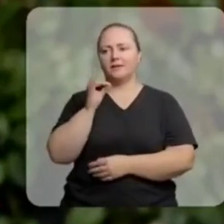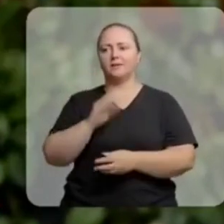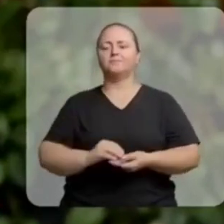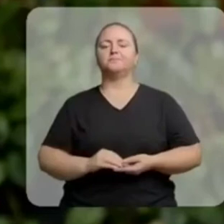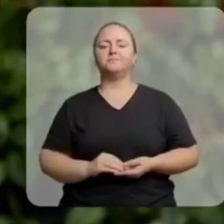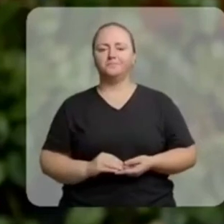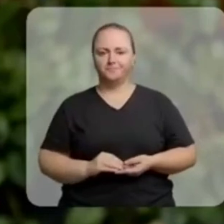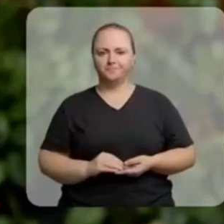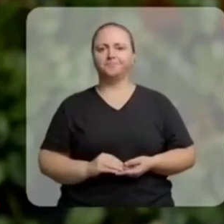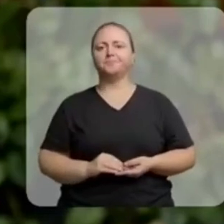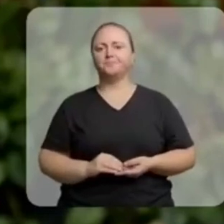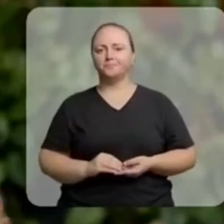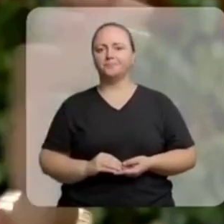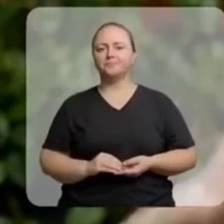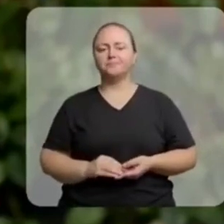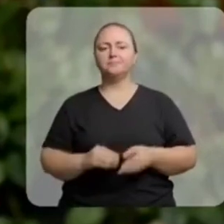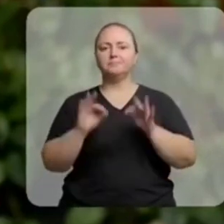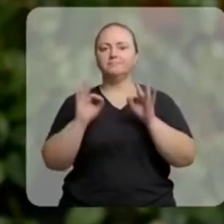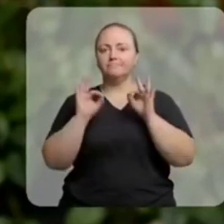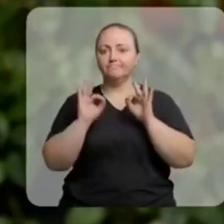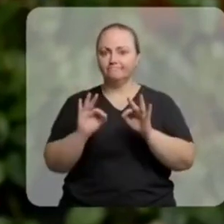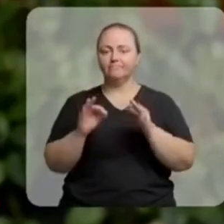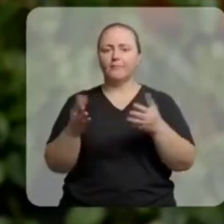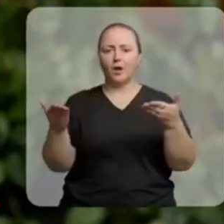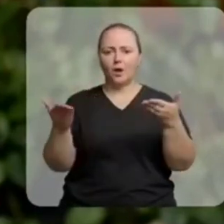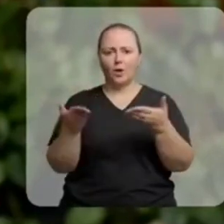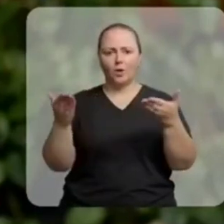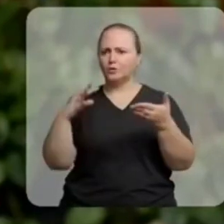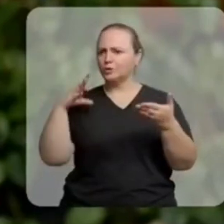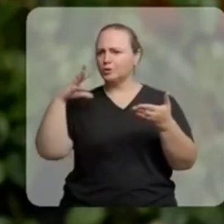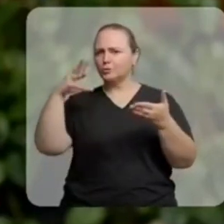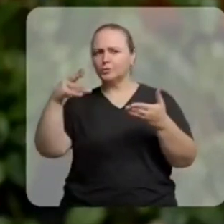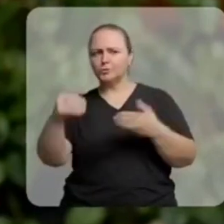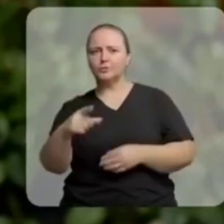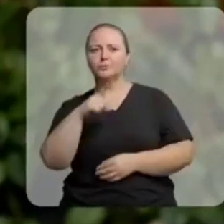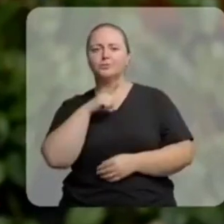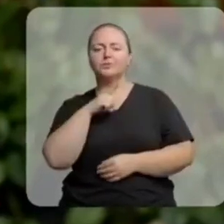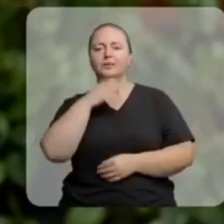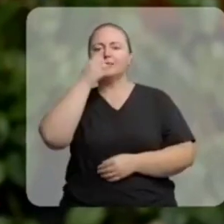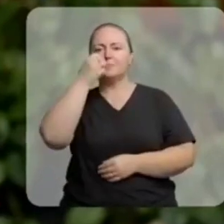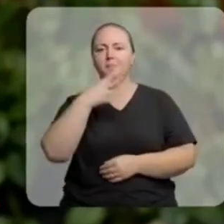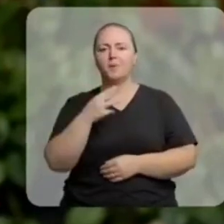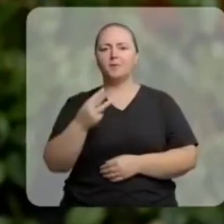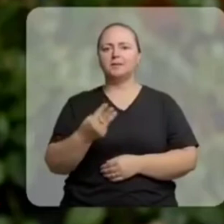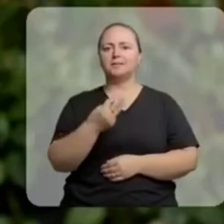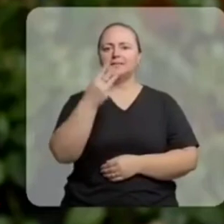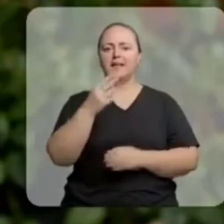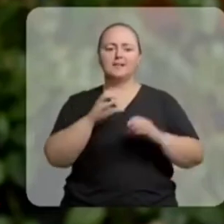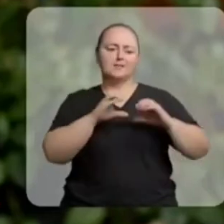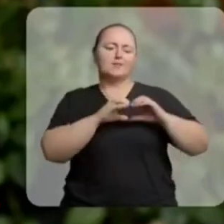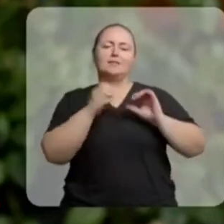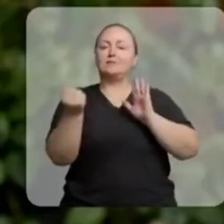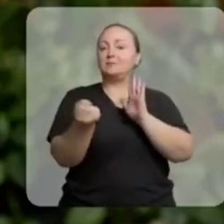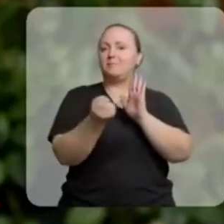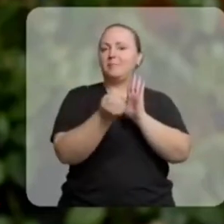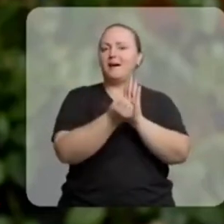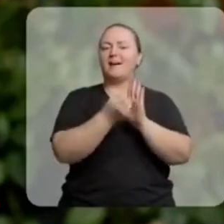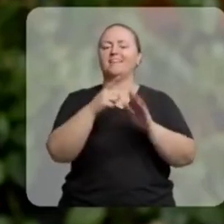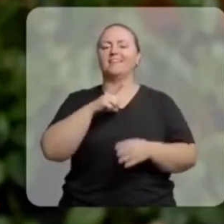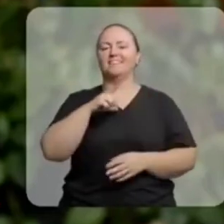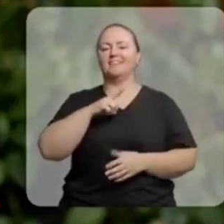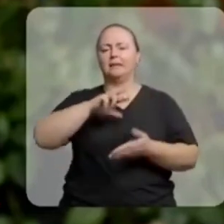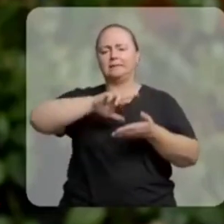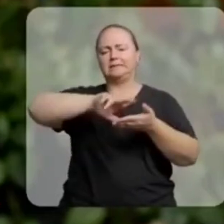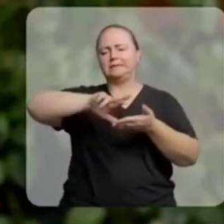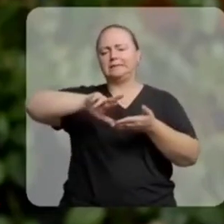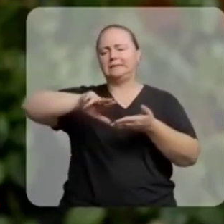certeza, hoje, né, a gente trouxe tudo que tem na Cooper, tudo que a Três Corações também está, ou algumas opções da gama infinita de